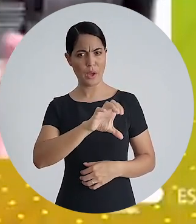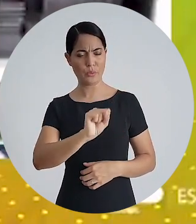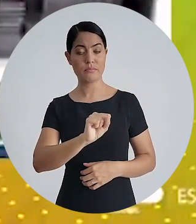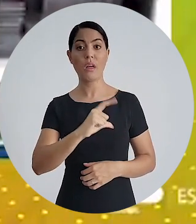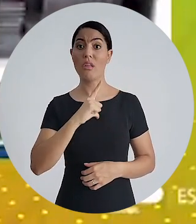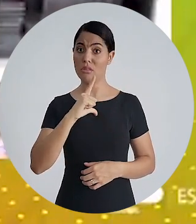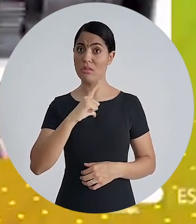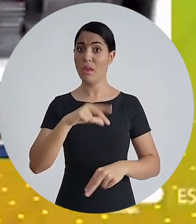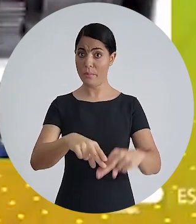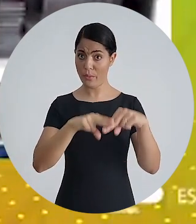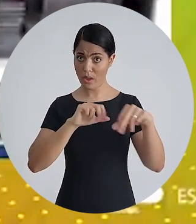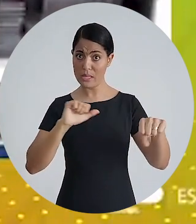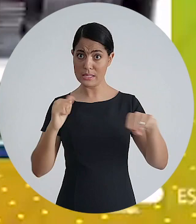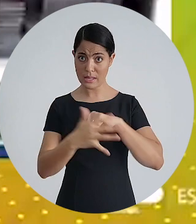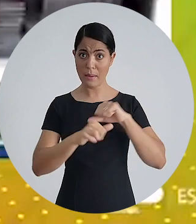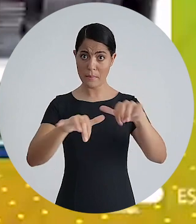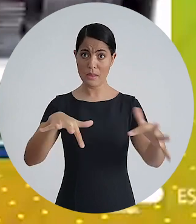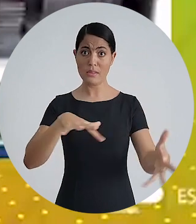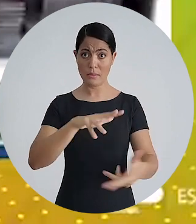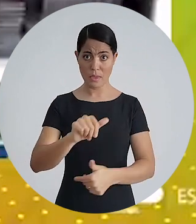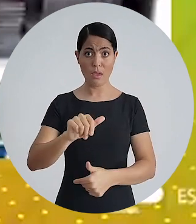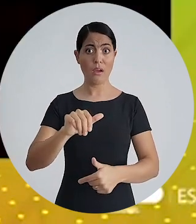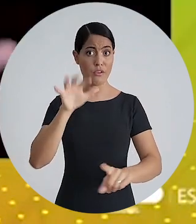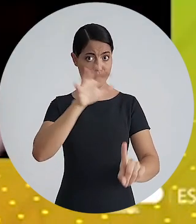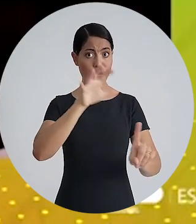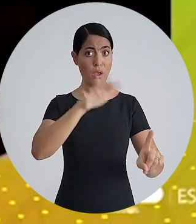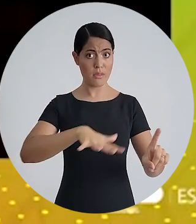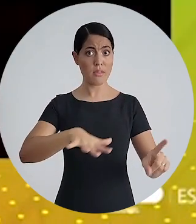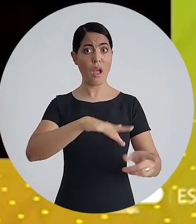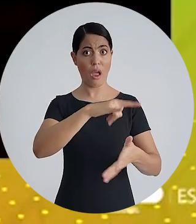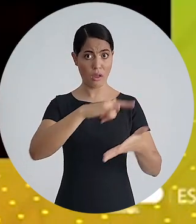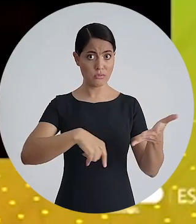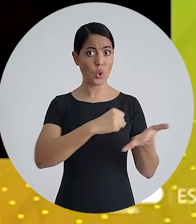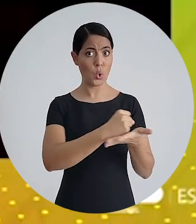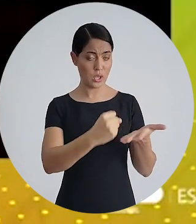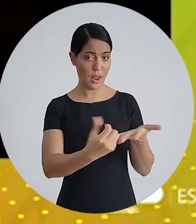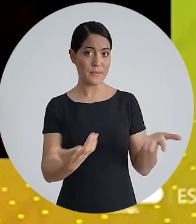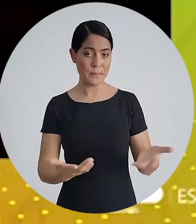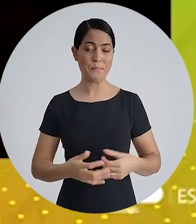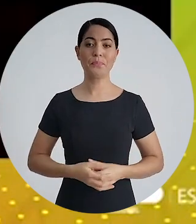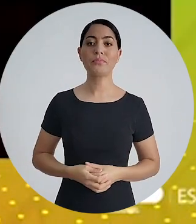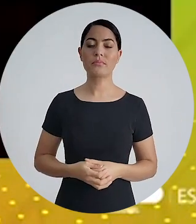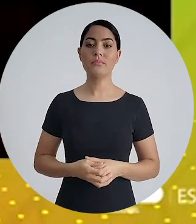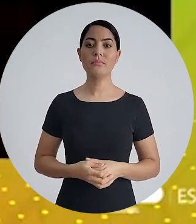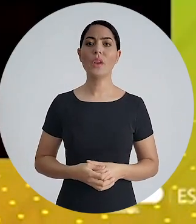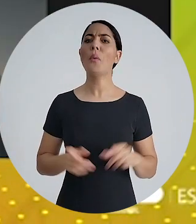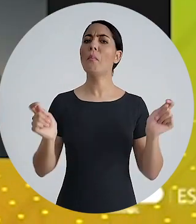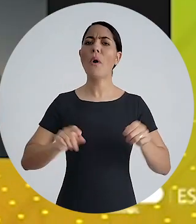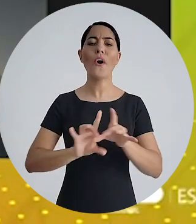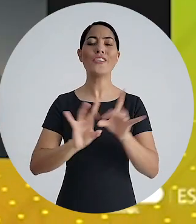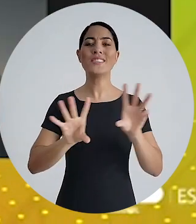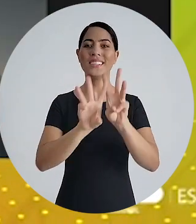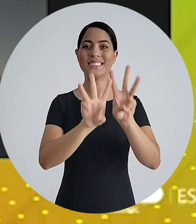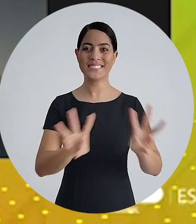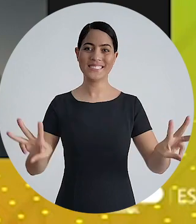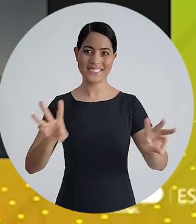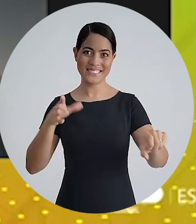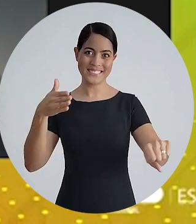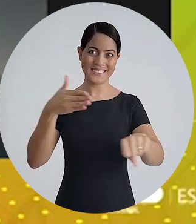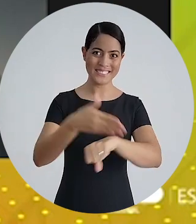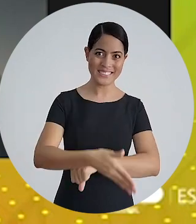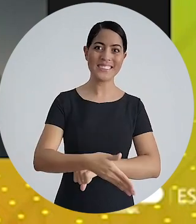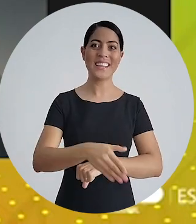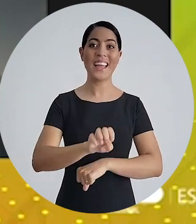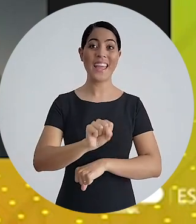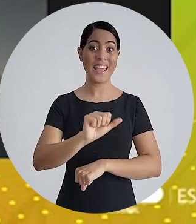pandemia reverberou em muitas relações contratuais. Acesse o canal da Escola Superior de Advocacia Nacional e confira